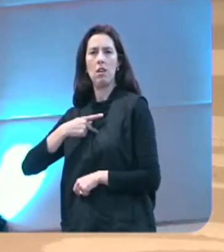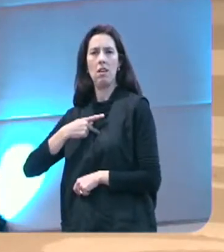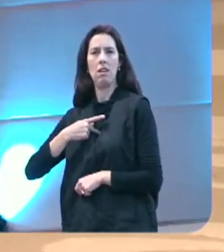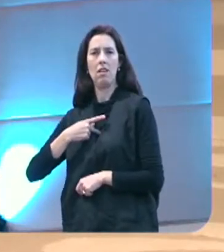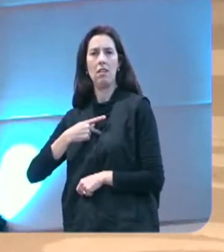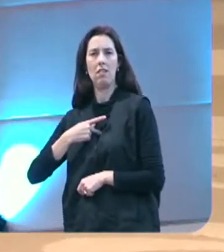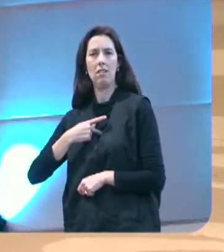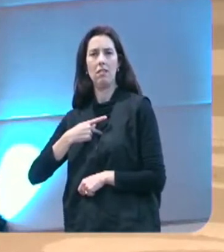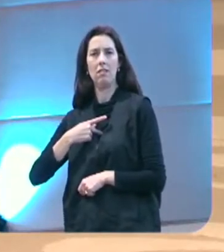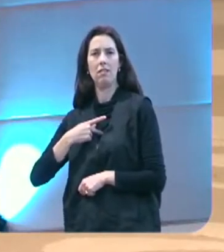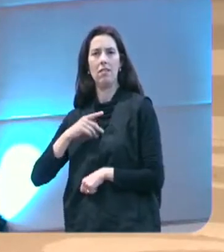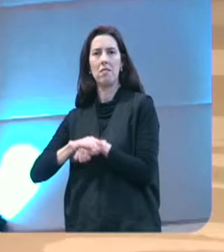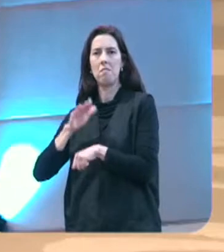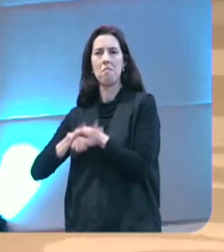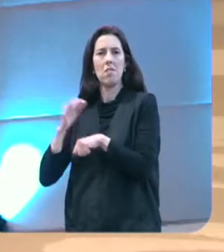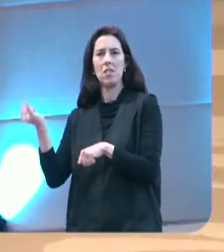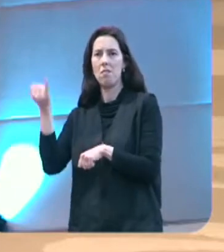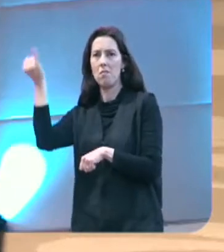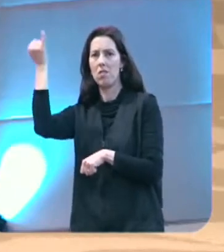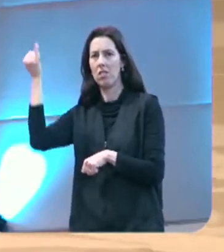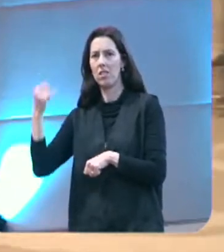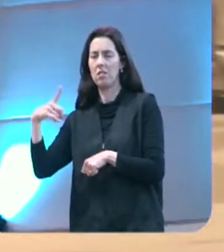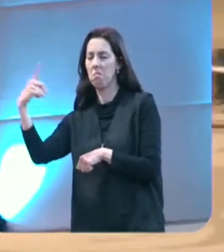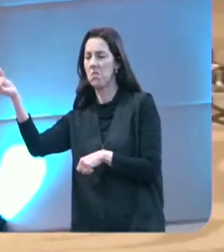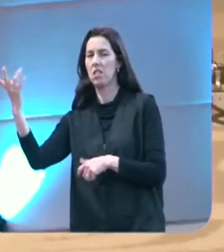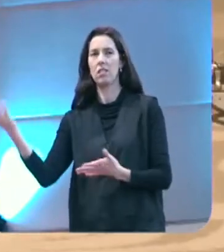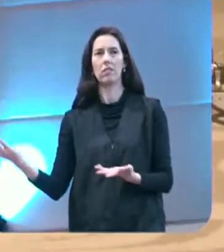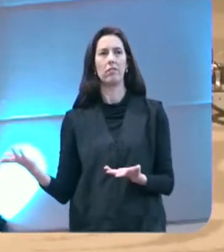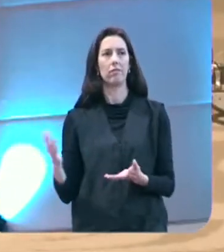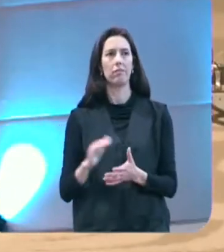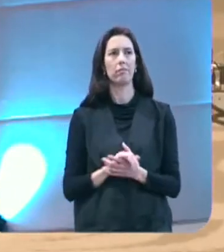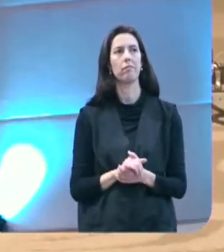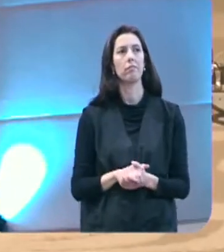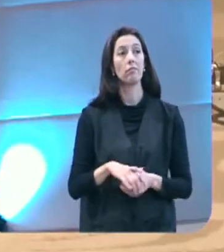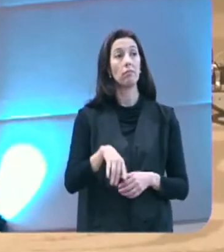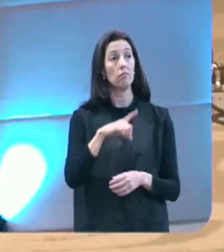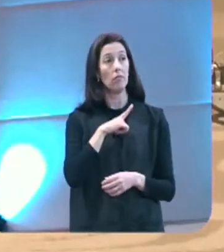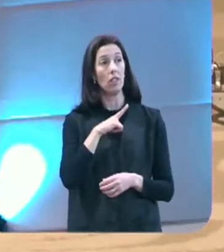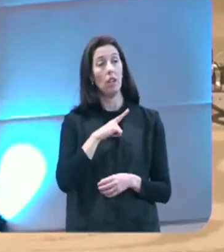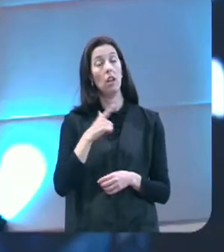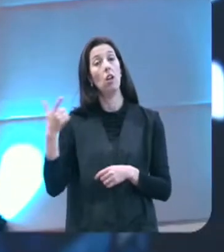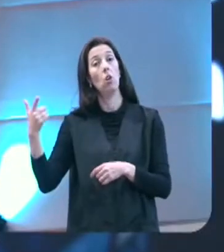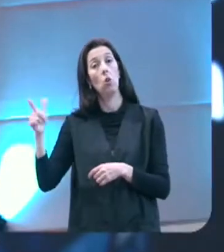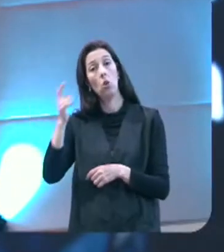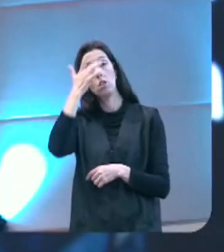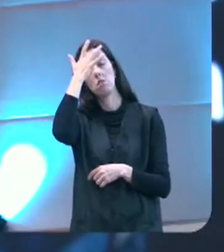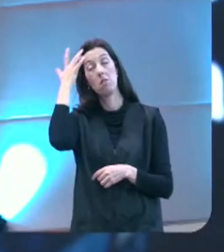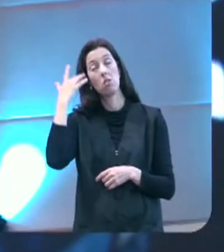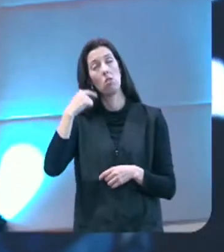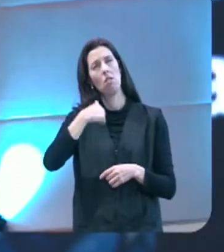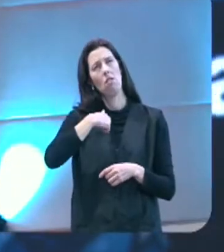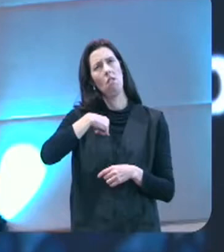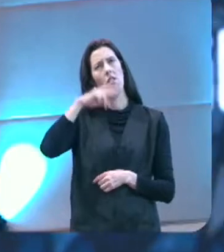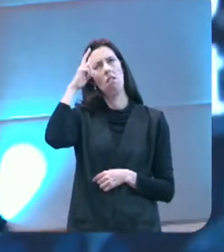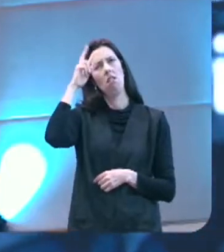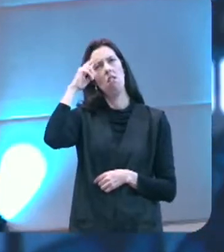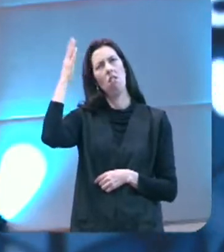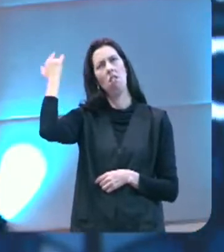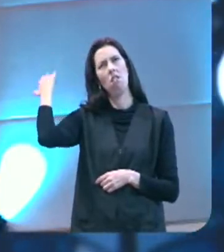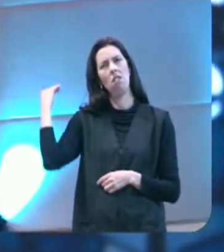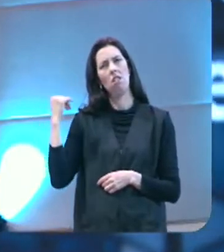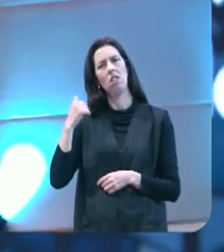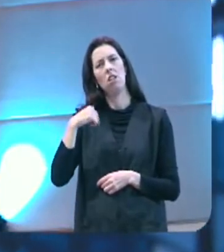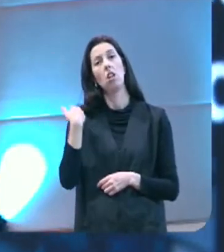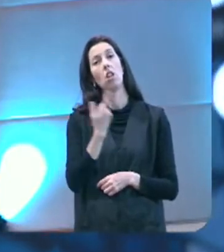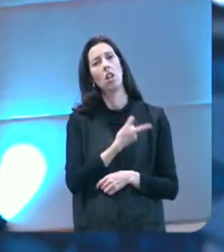que sempre que eles se lembraram da sua história, do que tinha acontecido, imagino eu, que eles